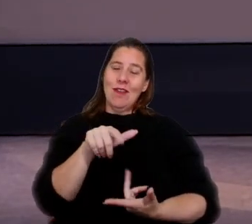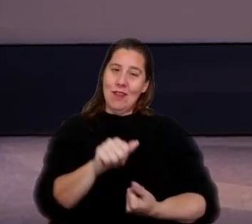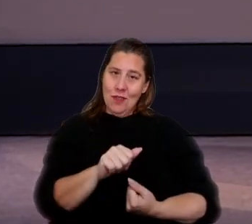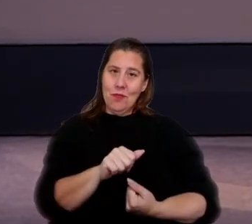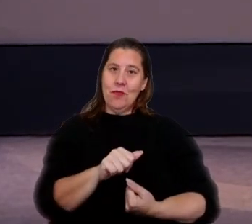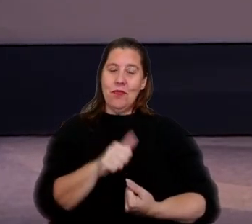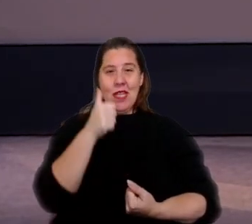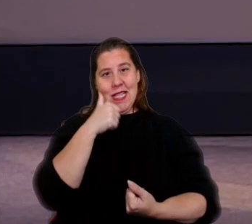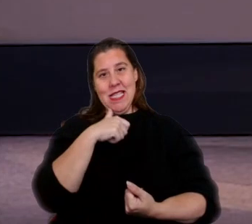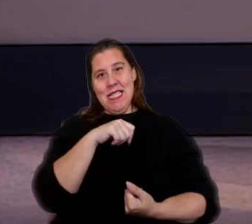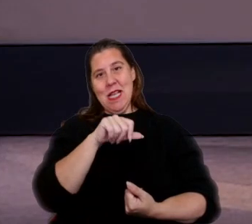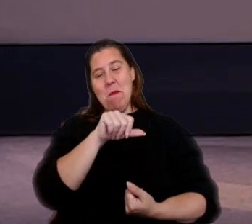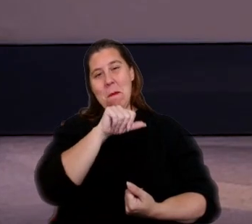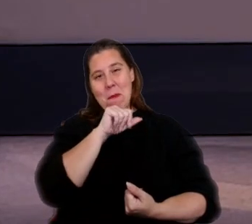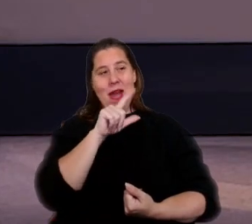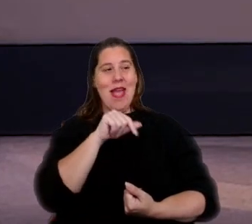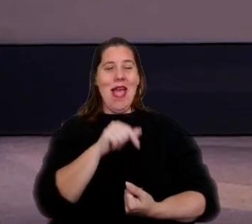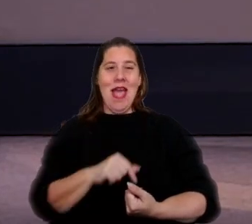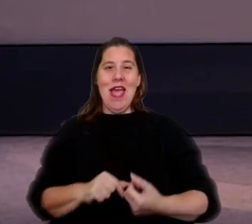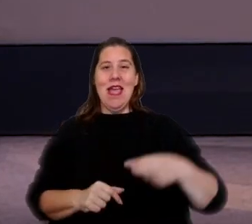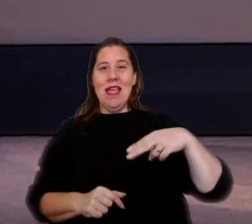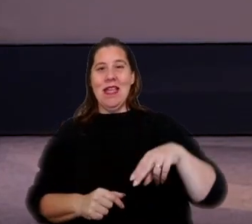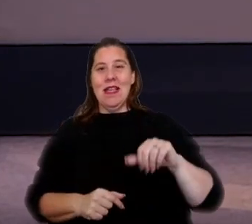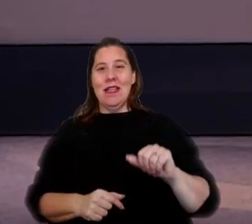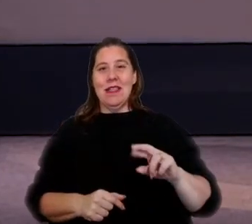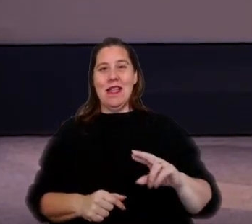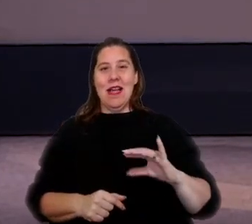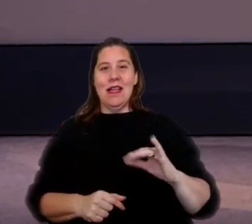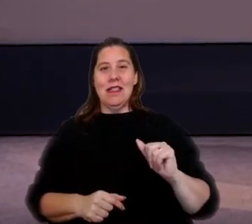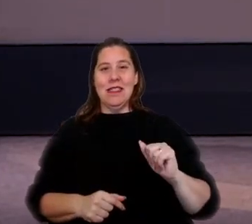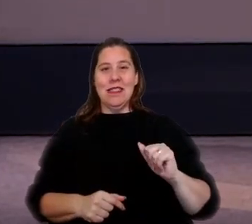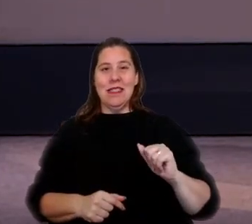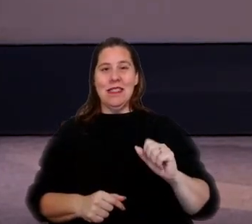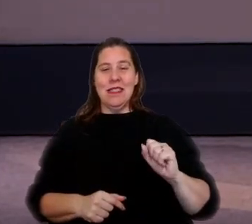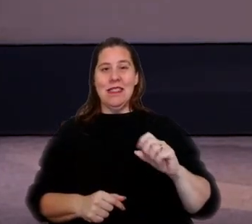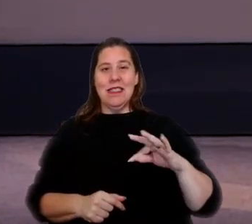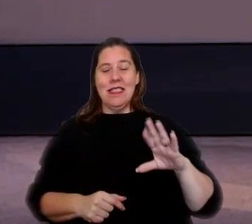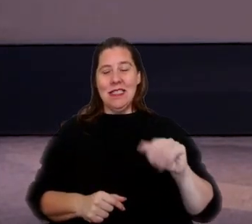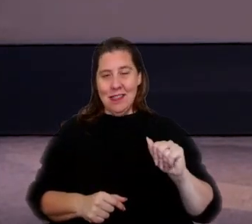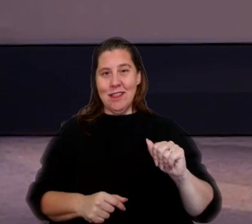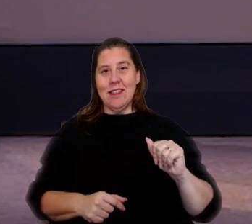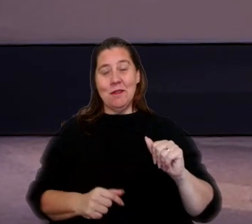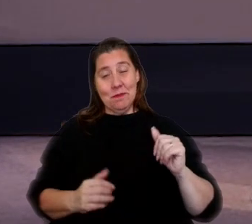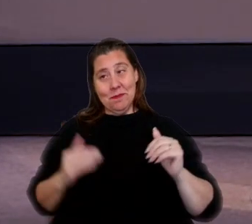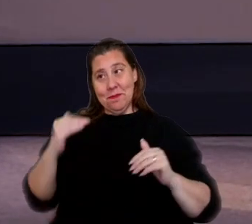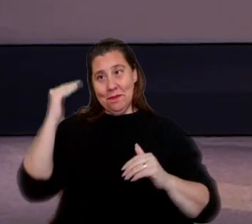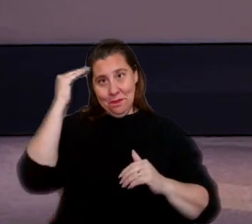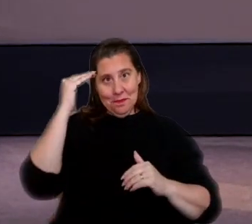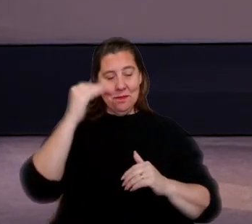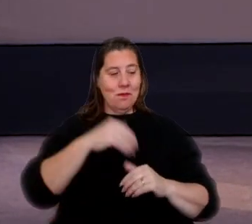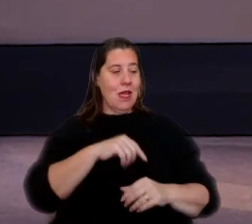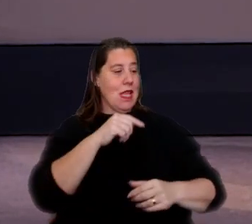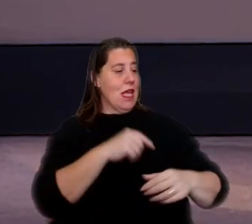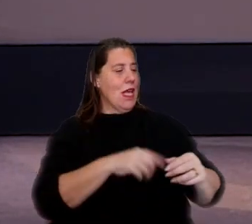O narcisismo é do lado das mães, né? A Sua Majestade, o bebê, é os adultos que assim